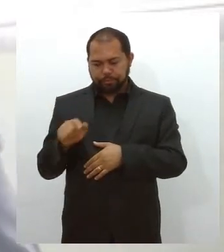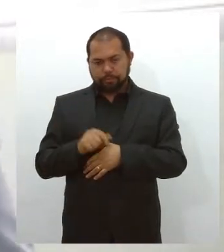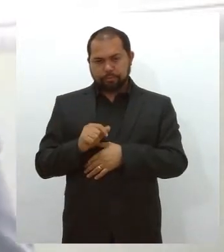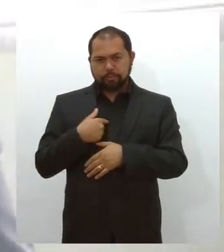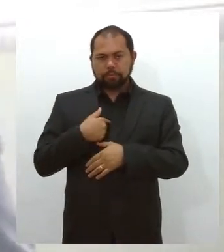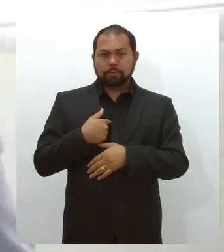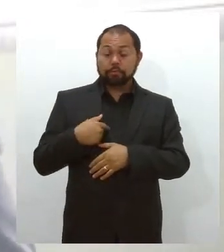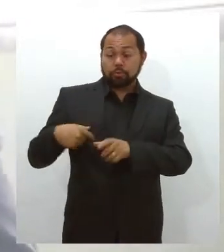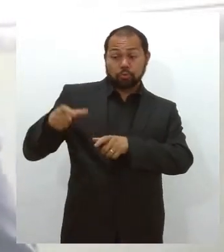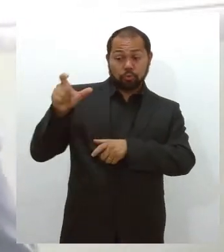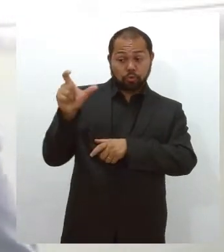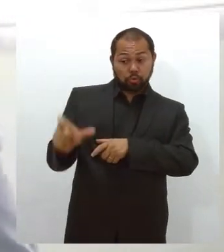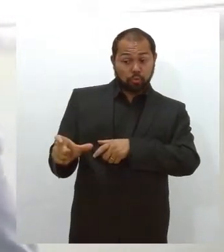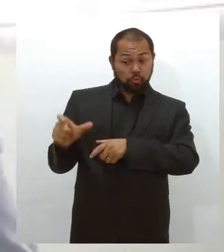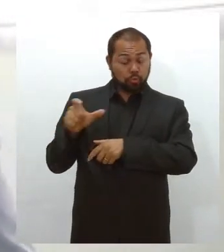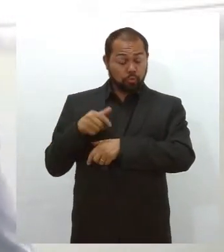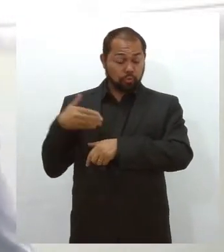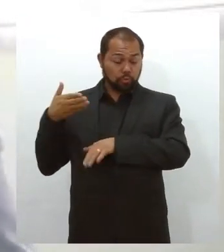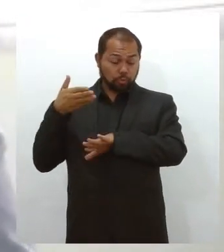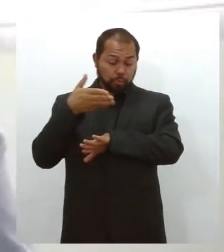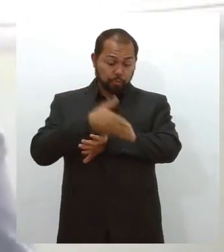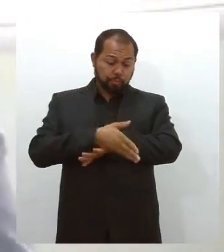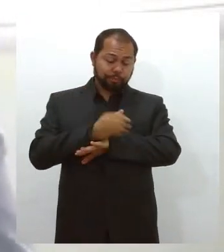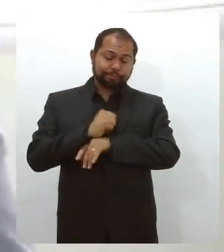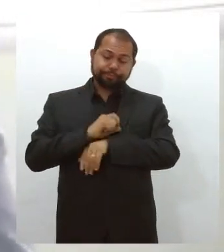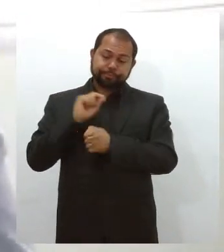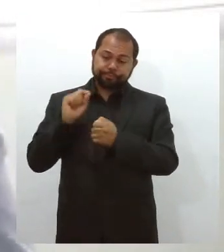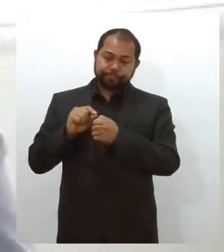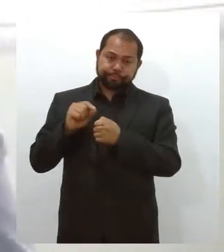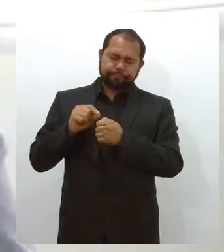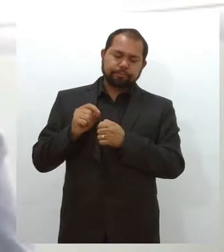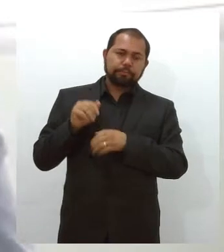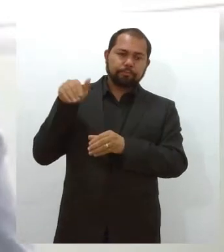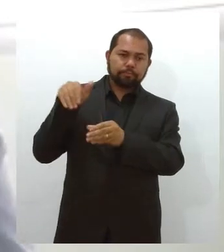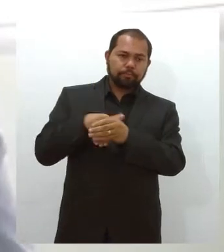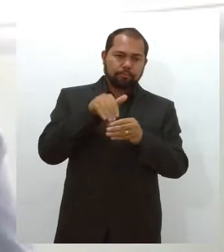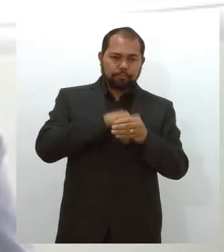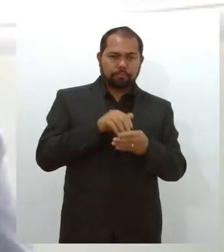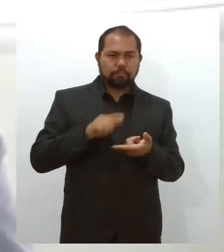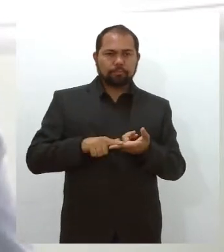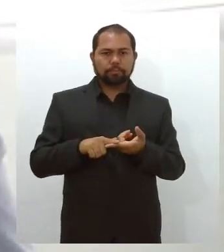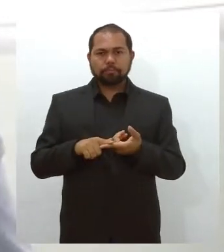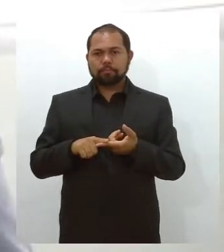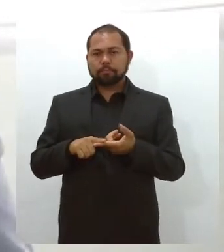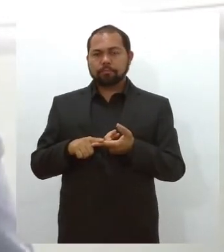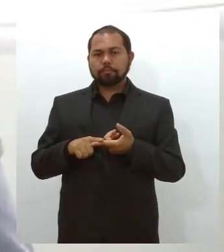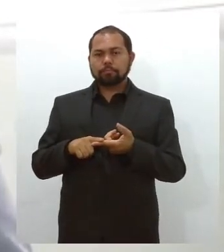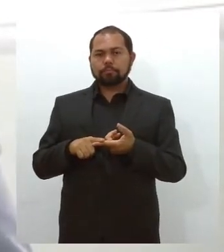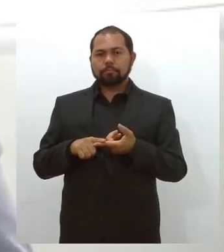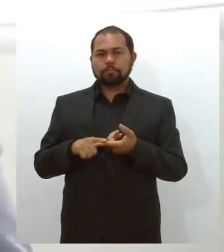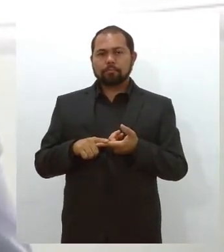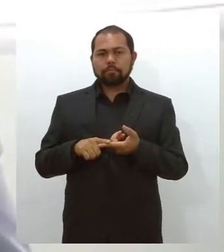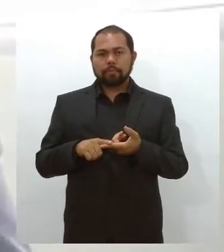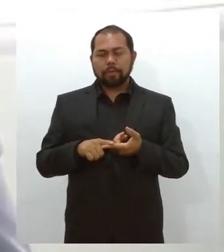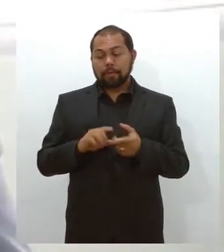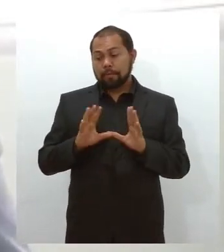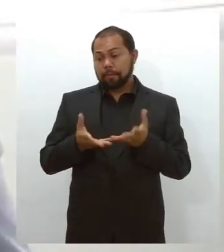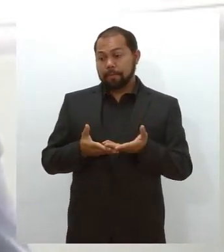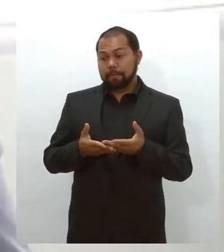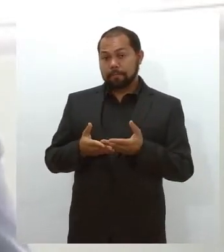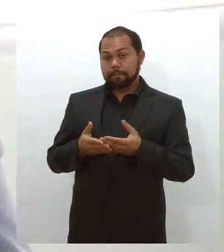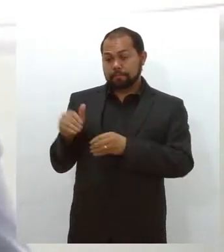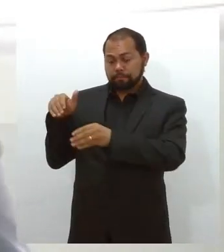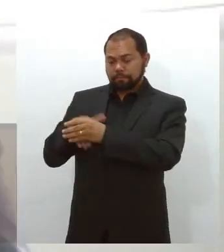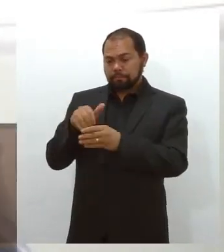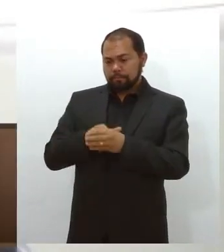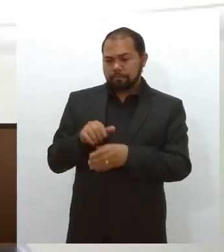vai proceder à votação, é naquele caso em que o eleitor vai digitar o número